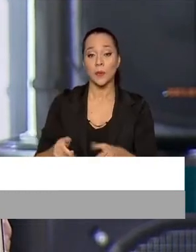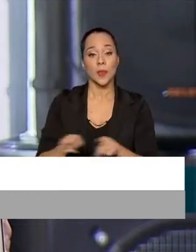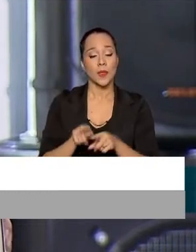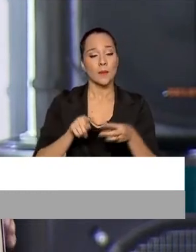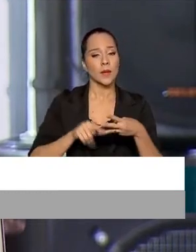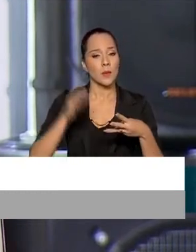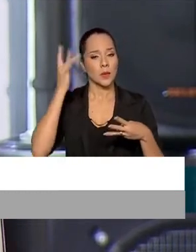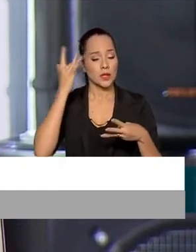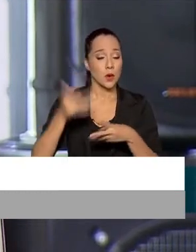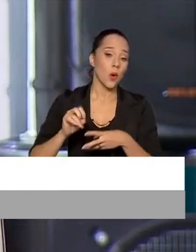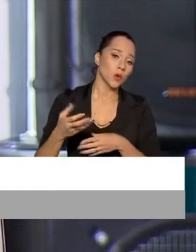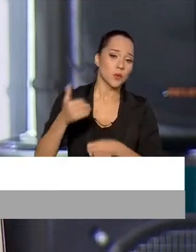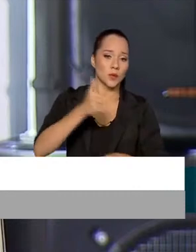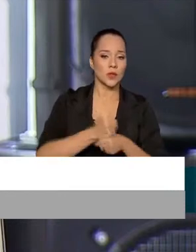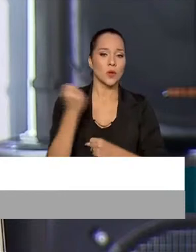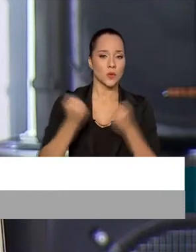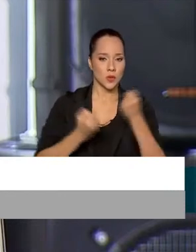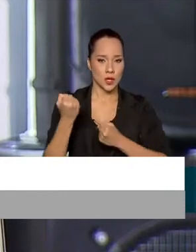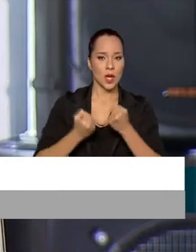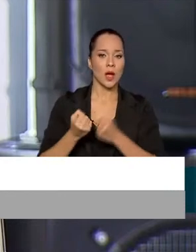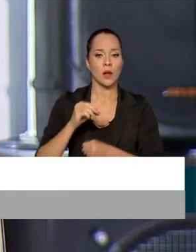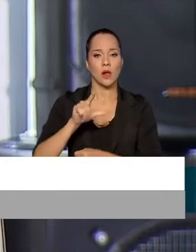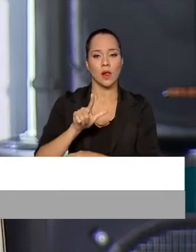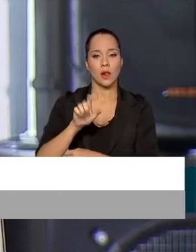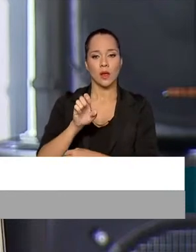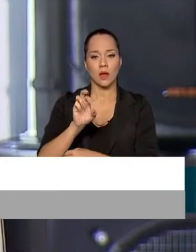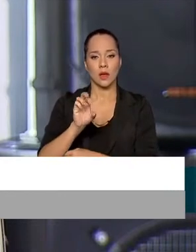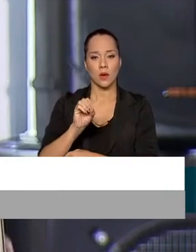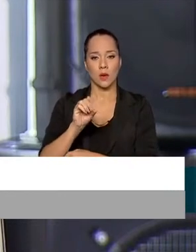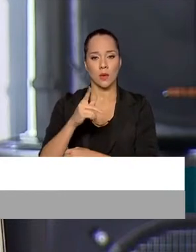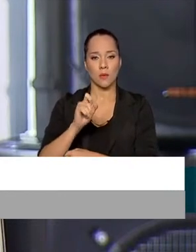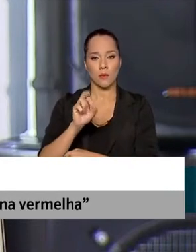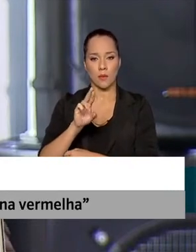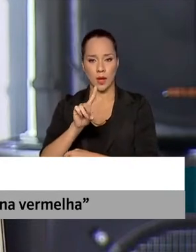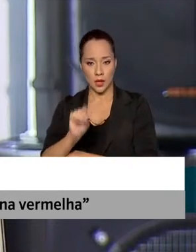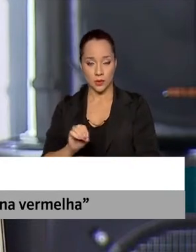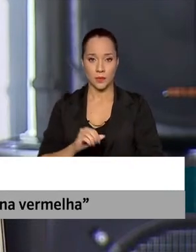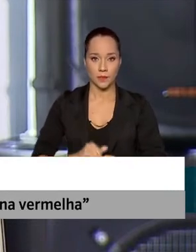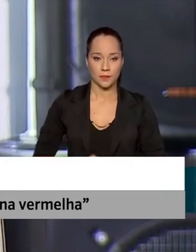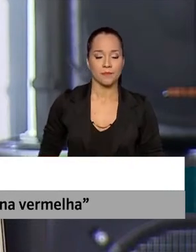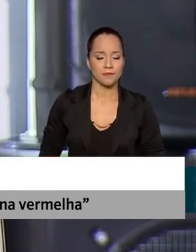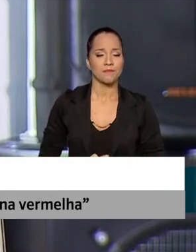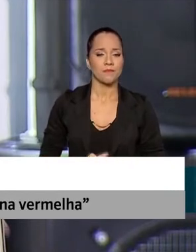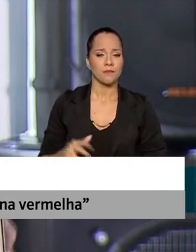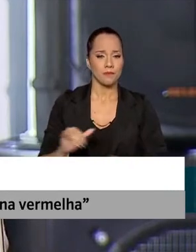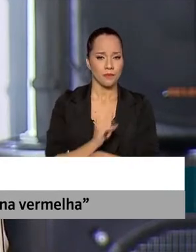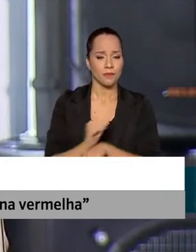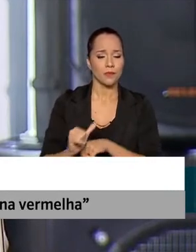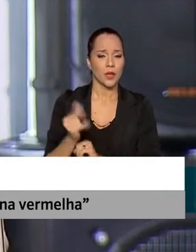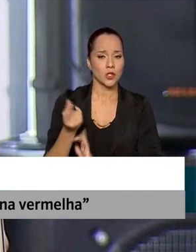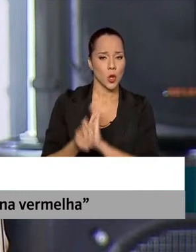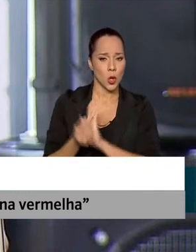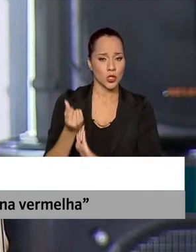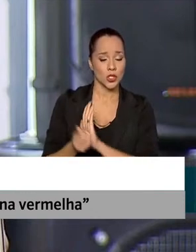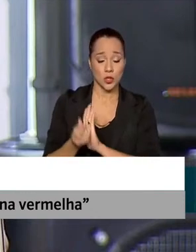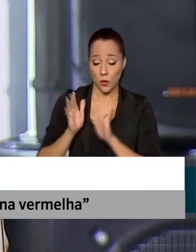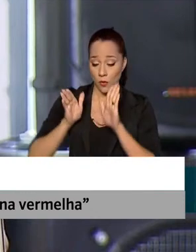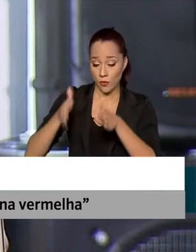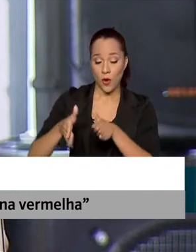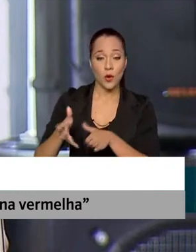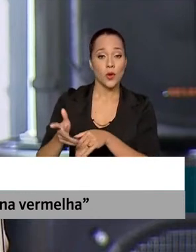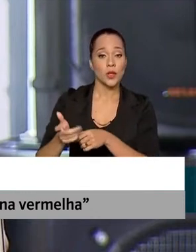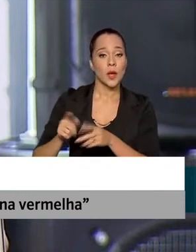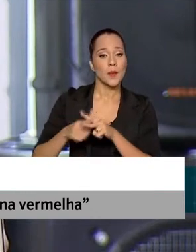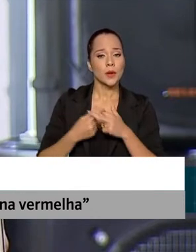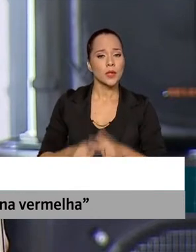modernização e substituição dos carros de combate Leopard. No comando logístico, a ênfase foi na manutenção